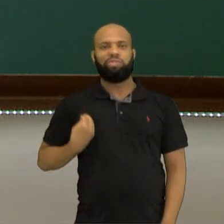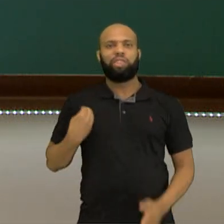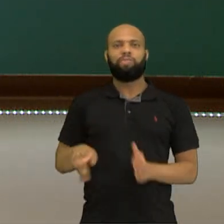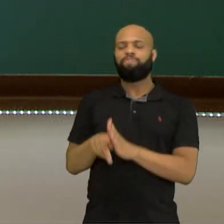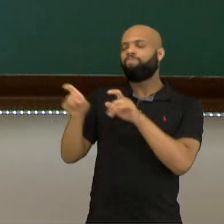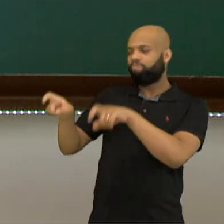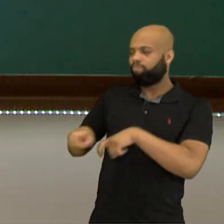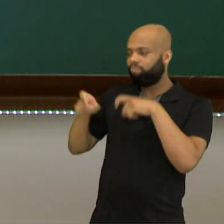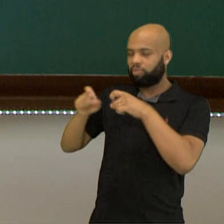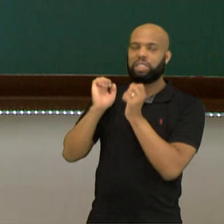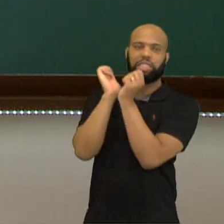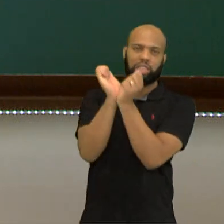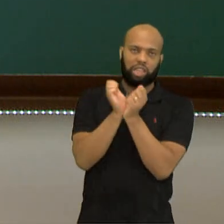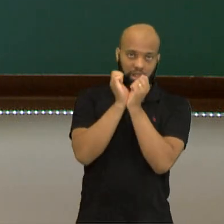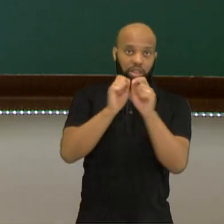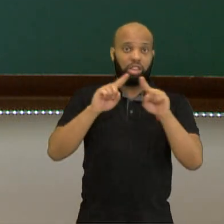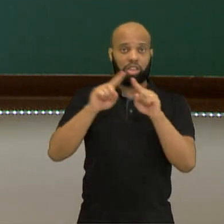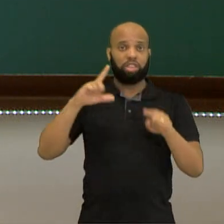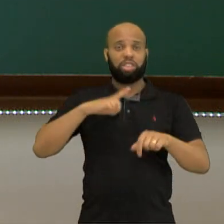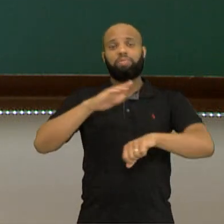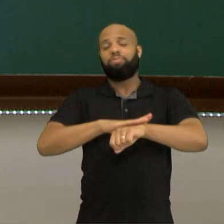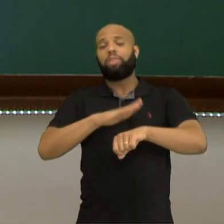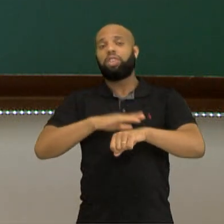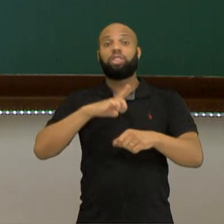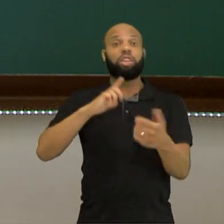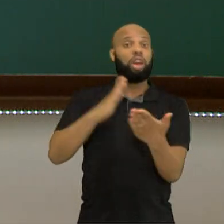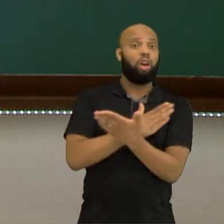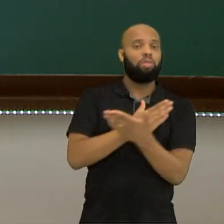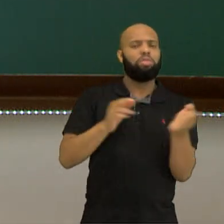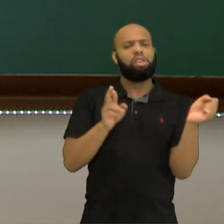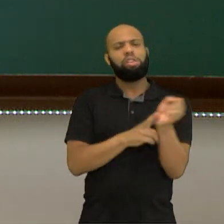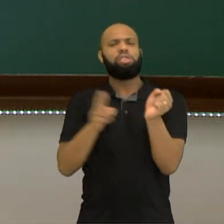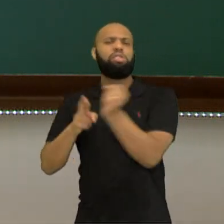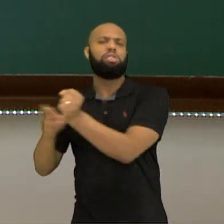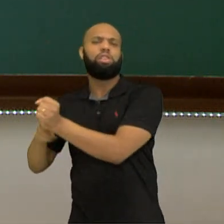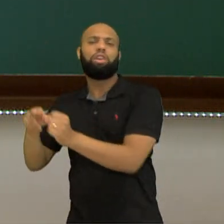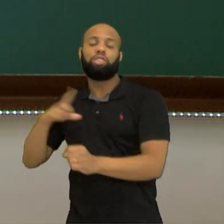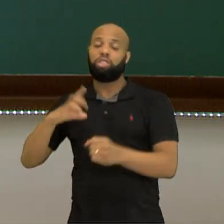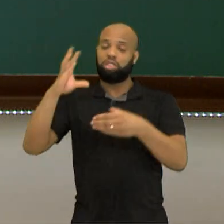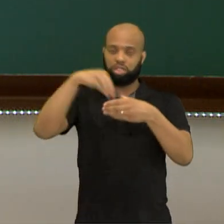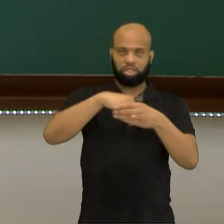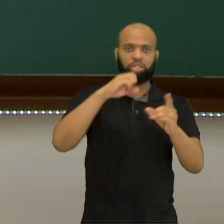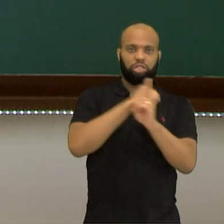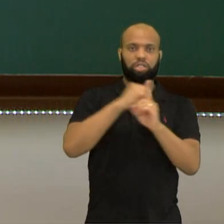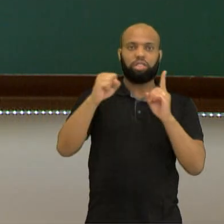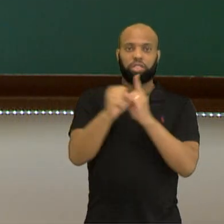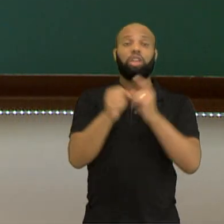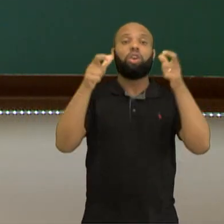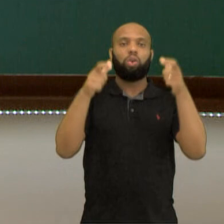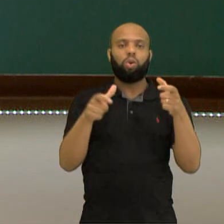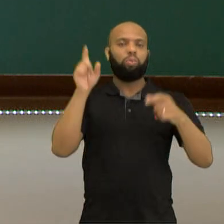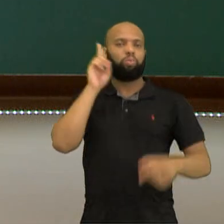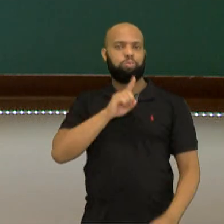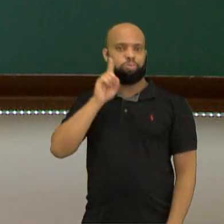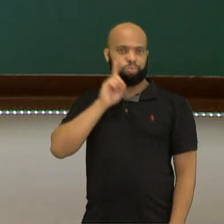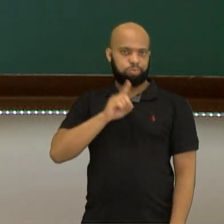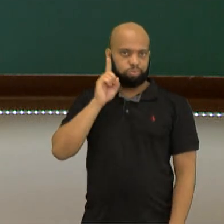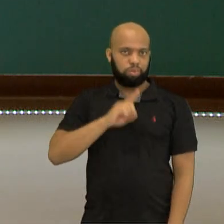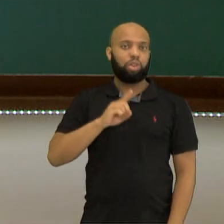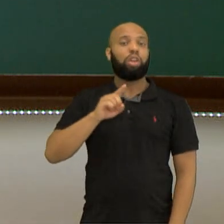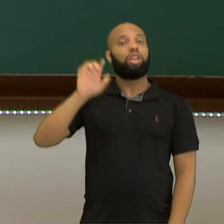E naquele momento haviam alguns ritmos na sociedade norte-americana que o negro